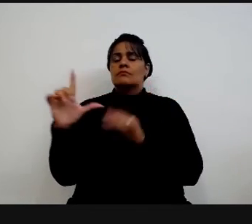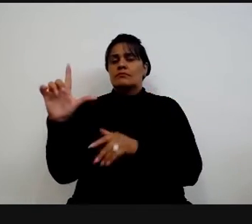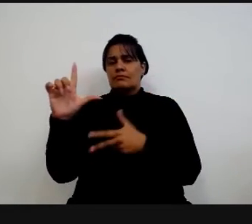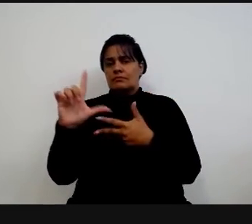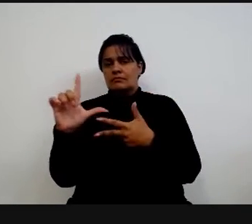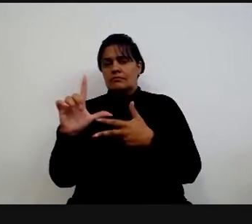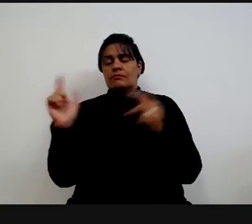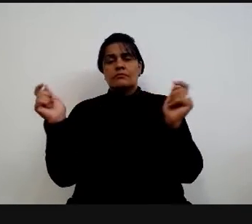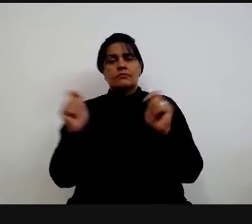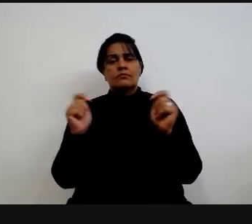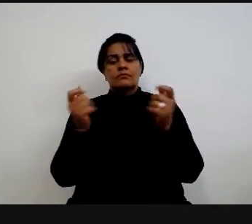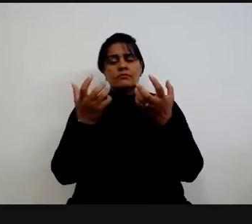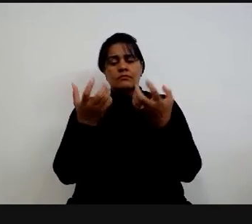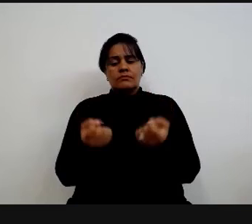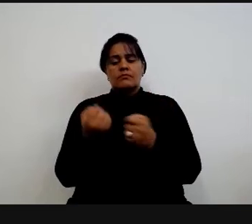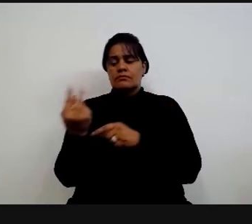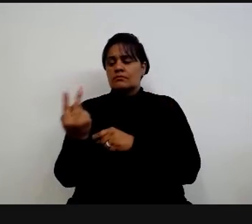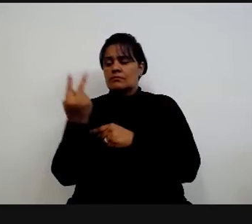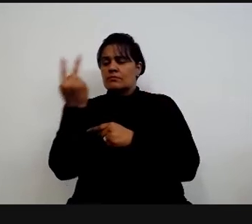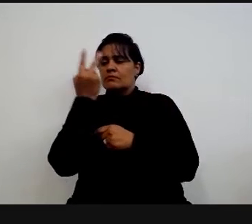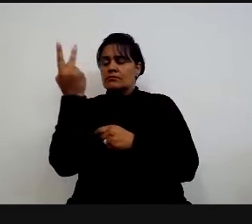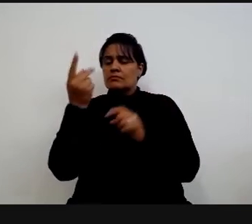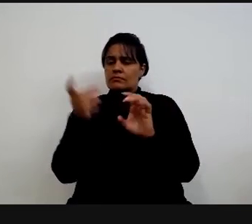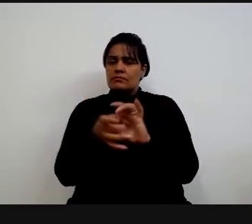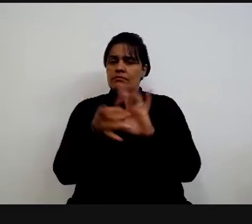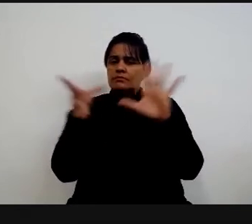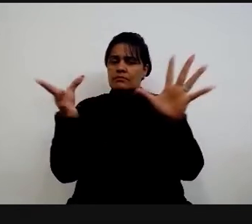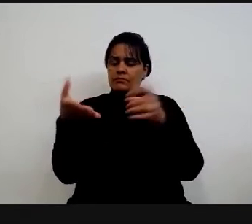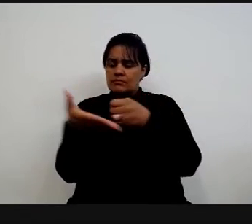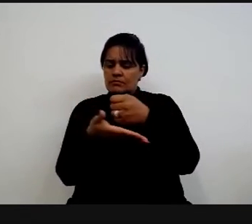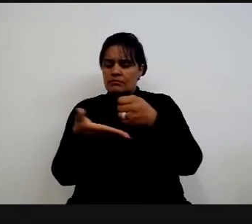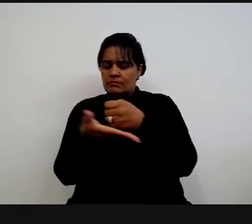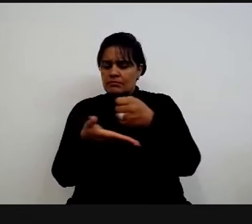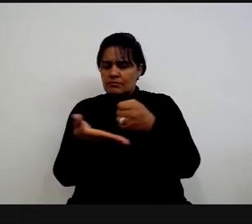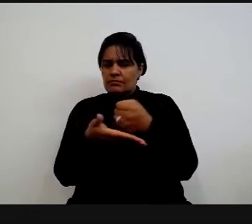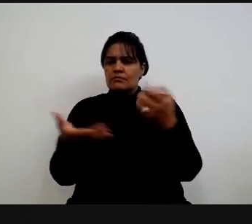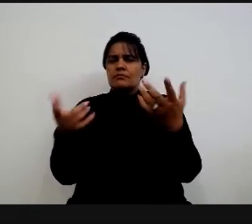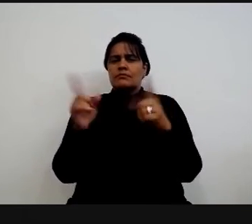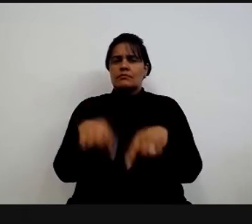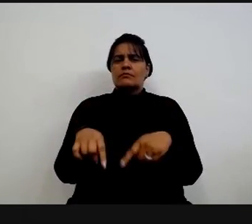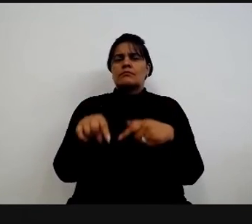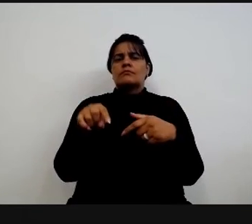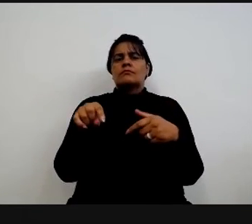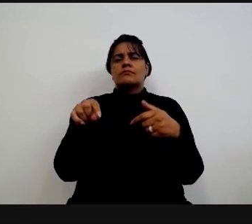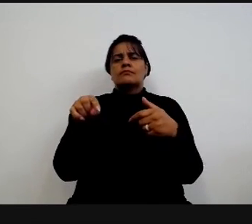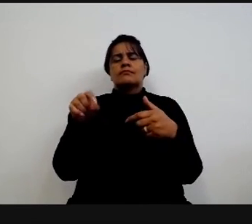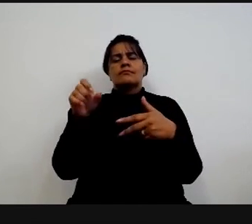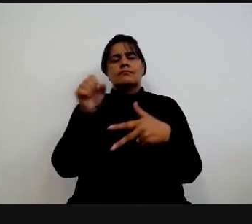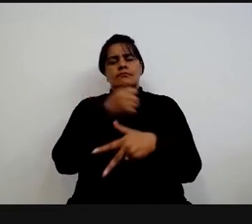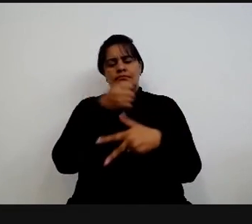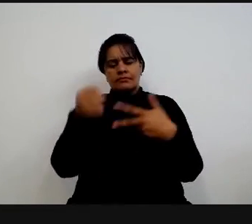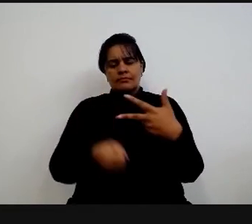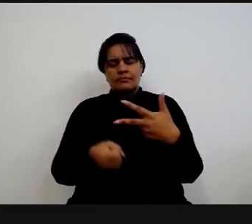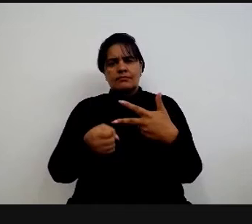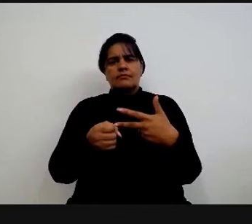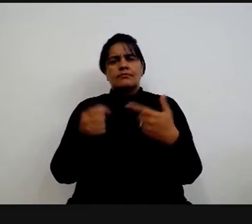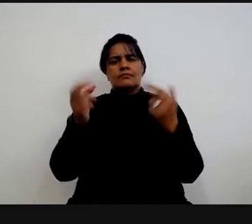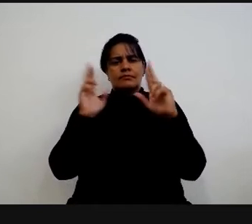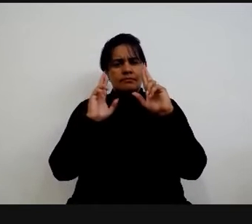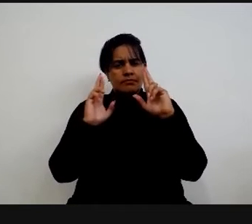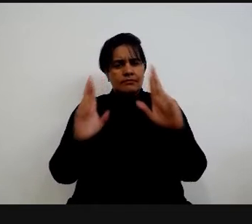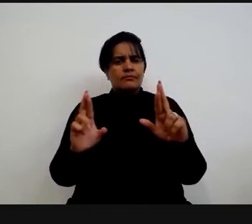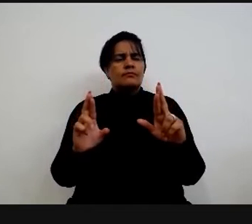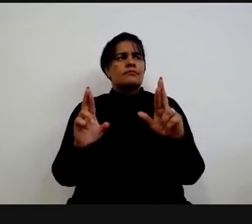para que os valores democráticos fundamentais, interdependência dos poderes,